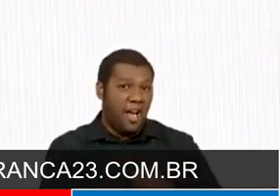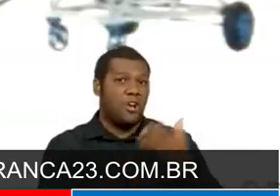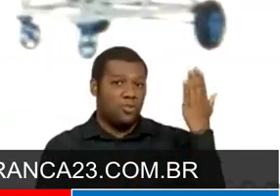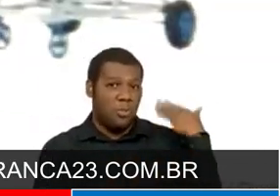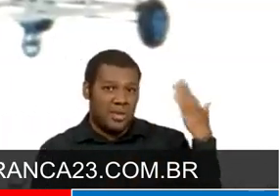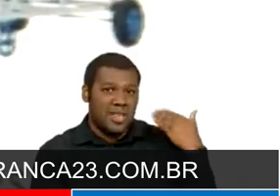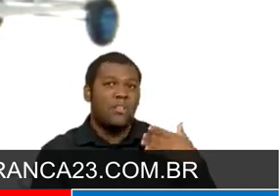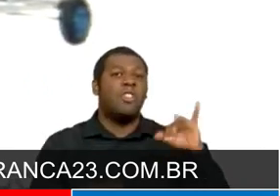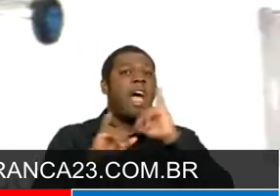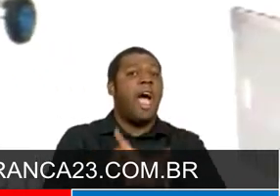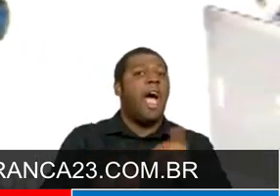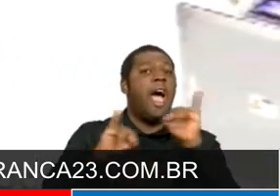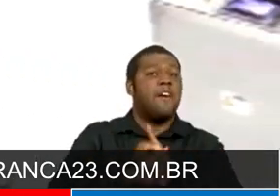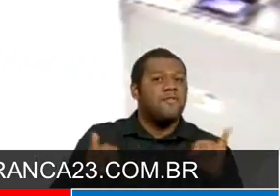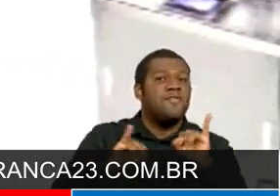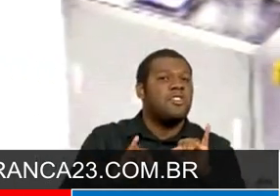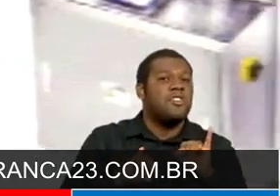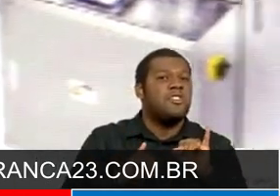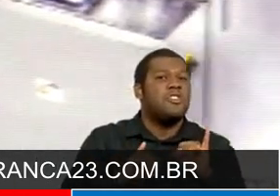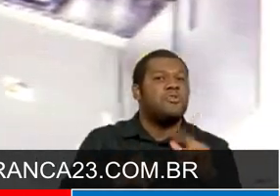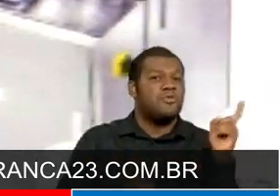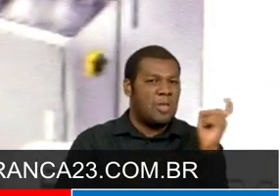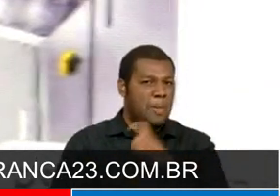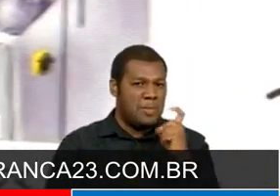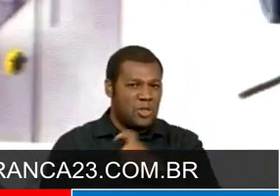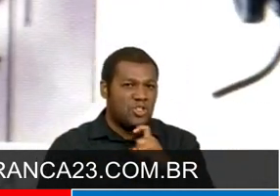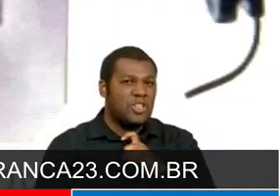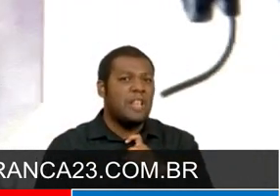criminosos poderiam ter representado